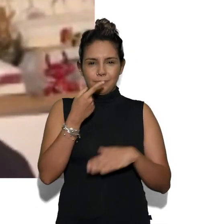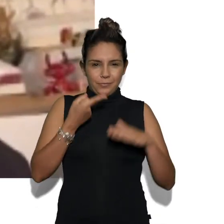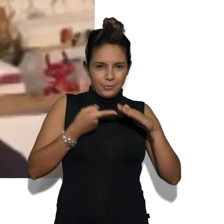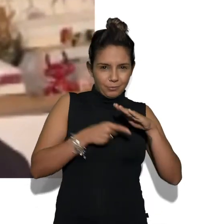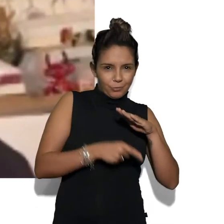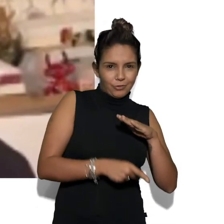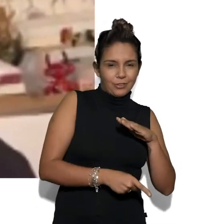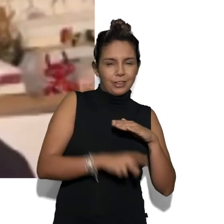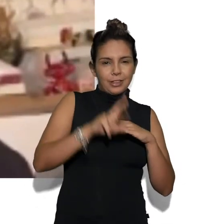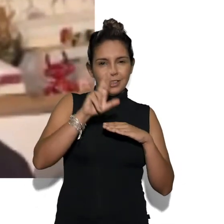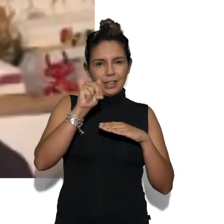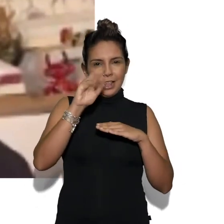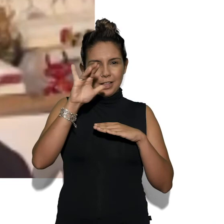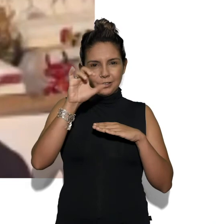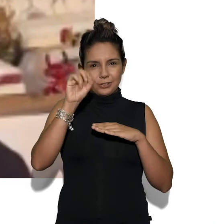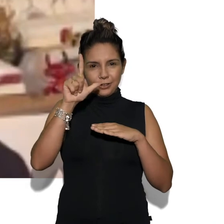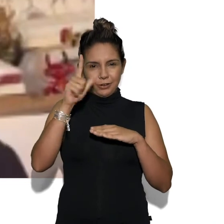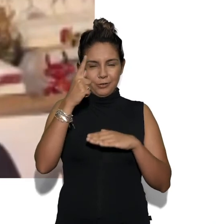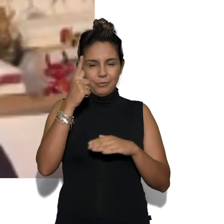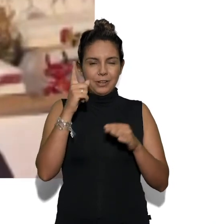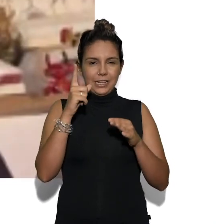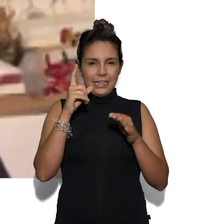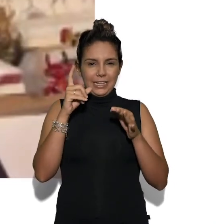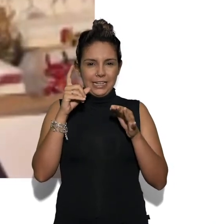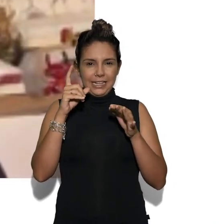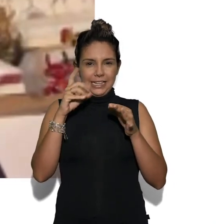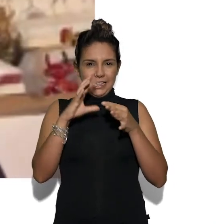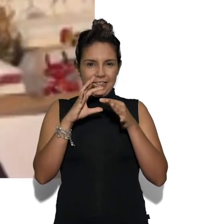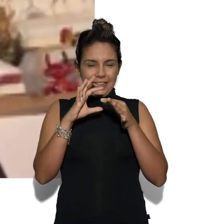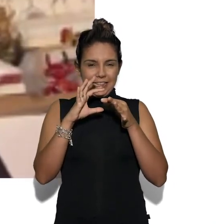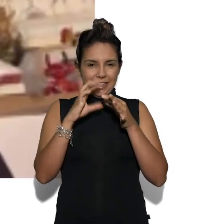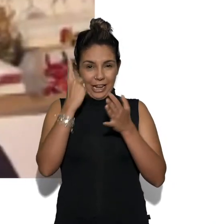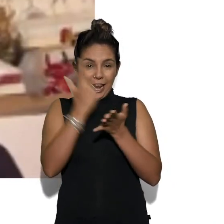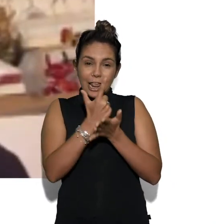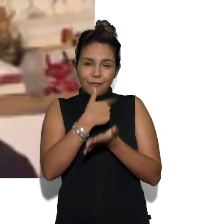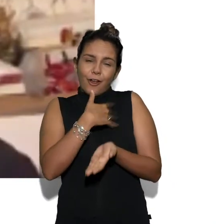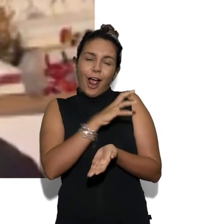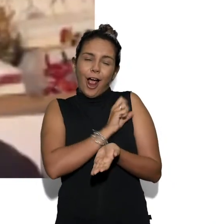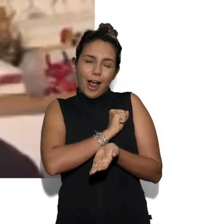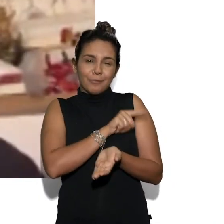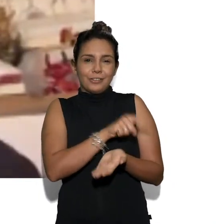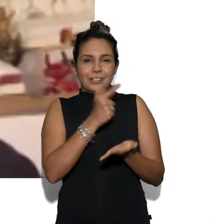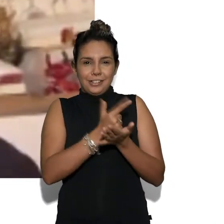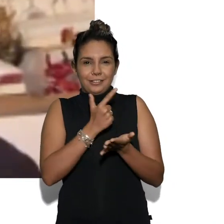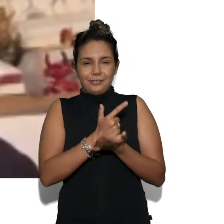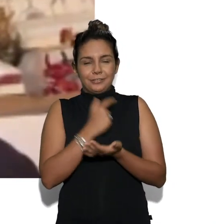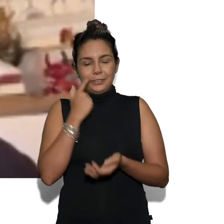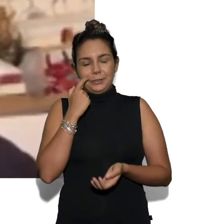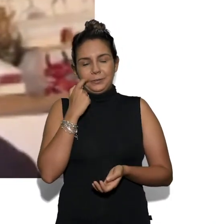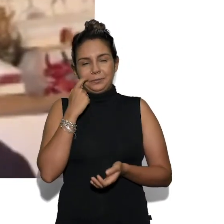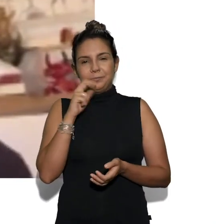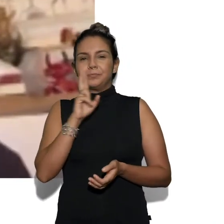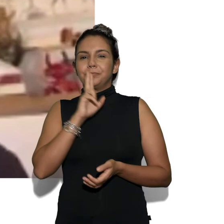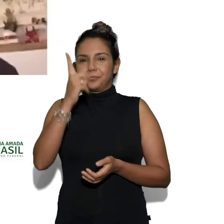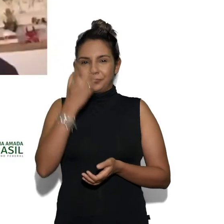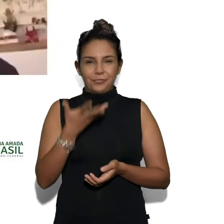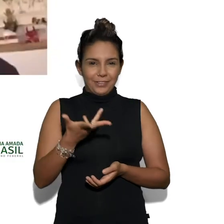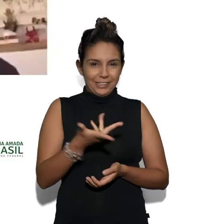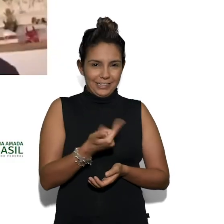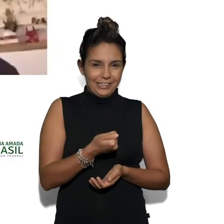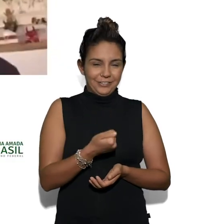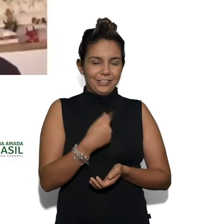profundamente racional, é mesmo uma ligação emotiva ao livro. Eu acho é uma maravilha, eu tenho